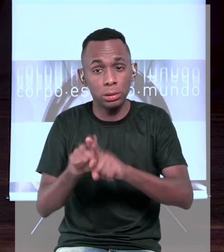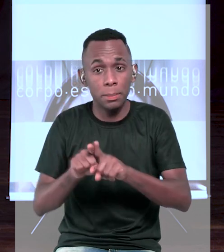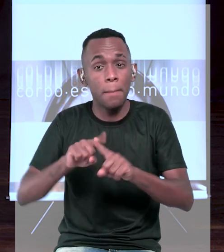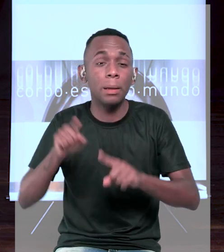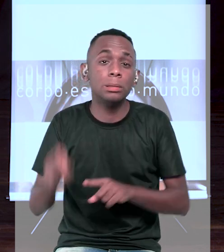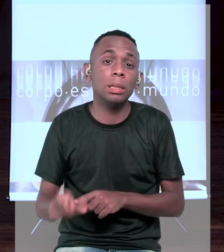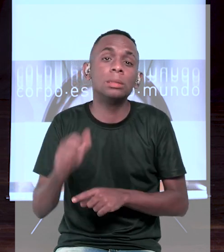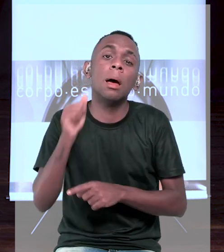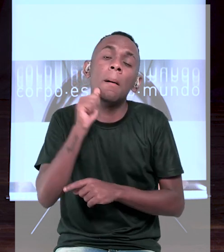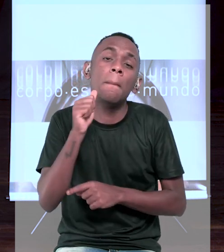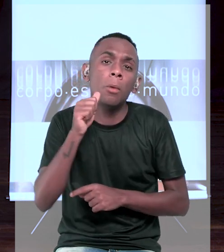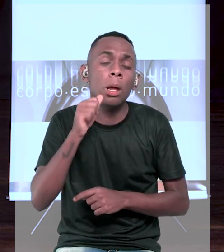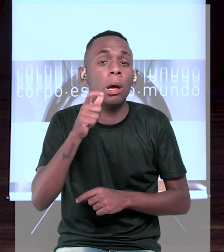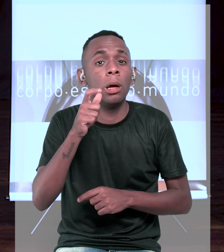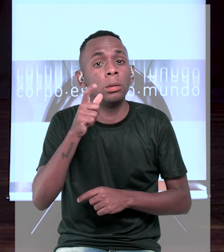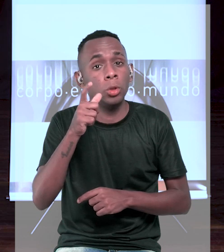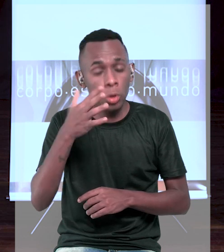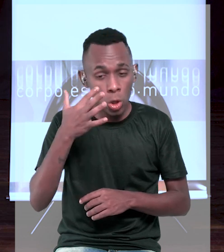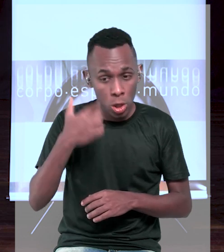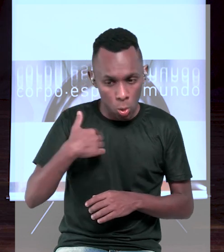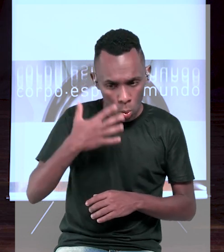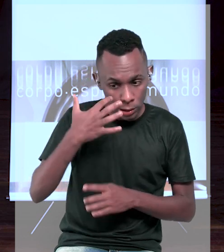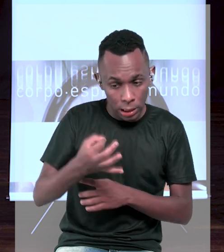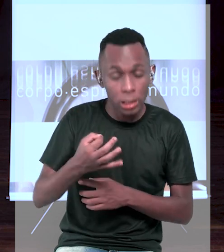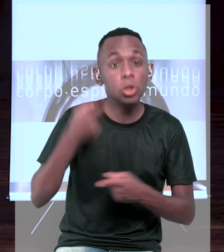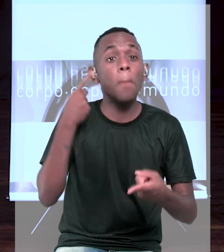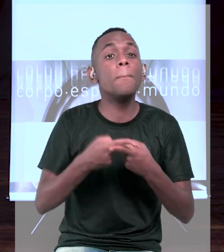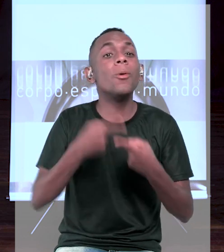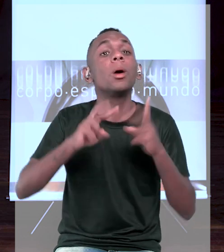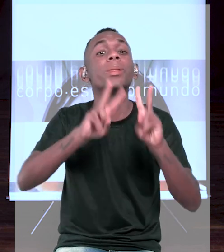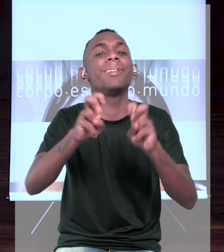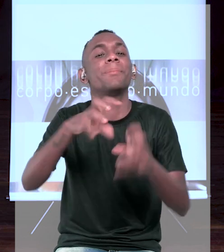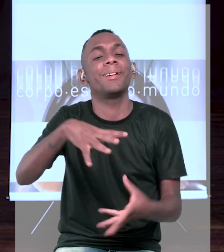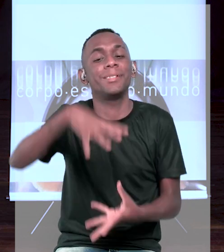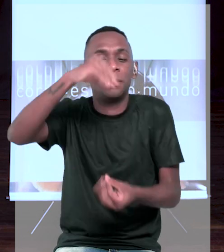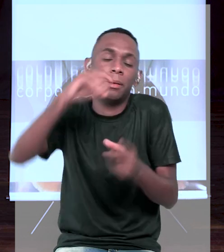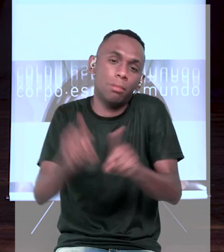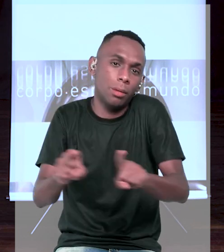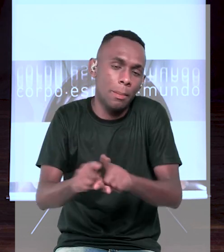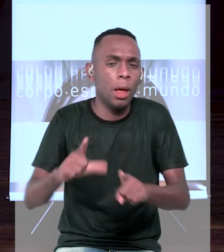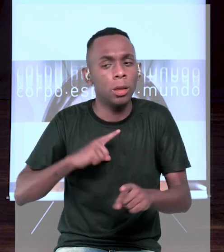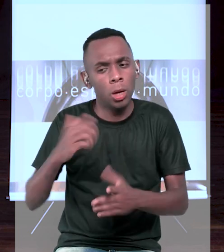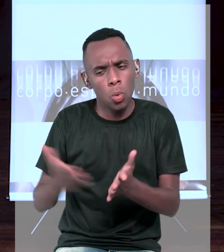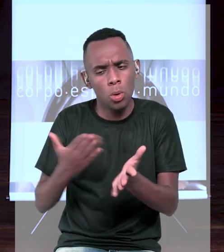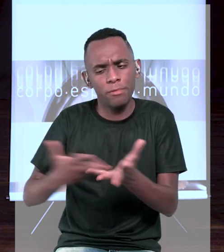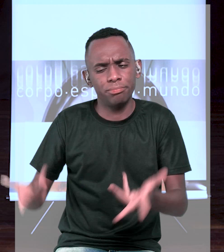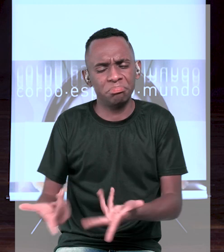Arendt me interessa por causa do espírito. Há um belo livro dela